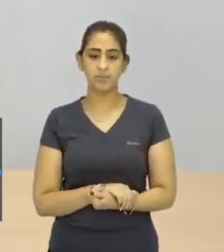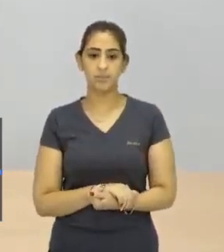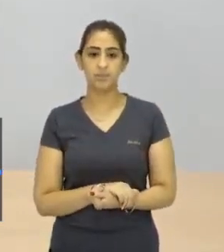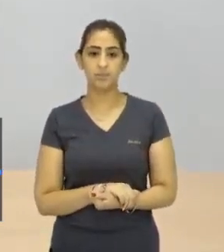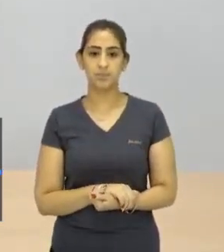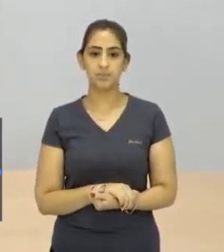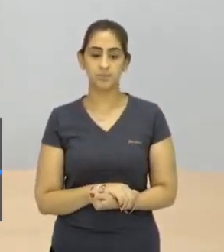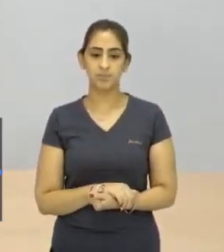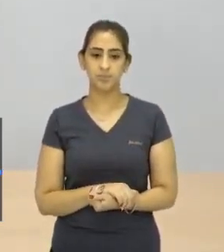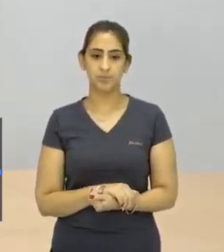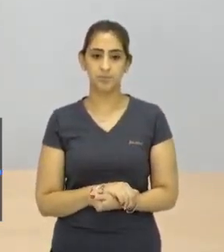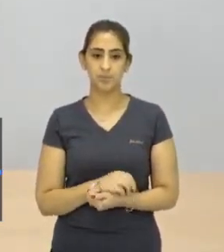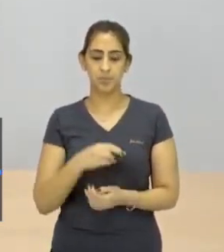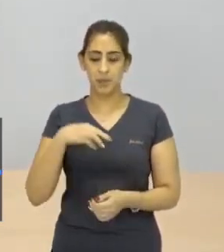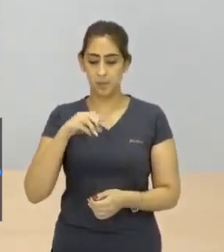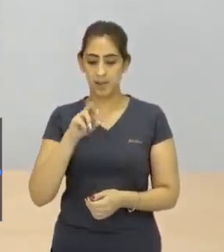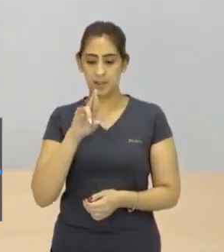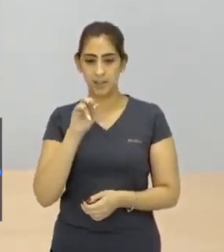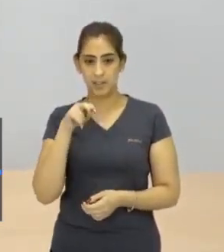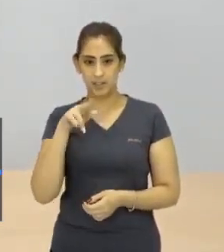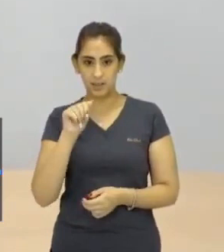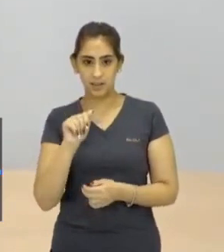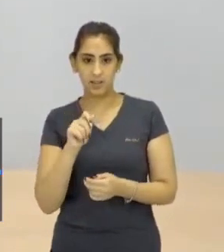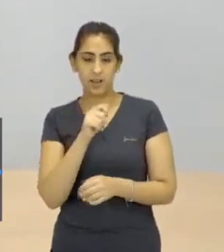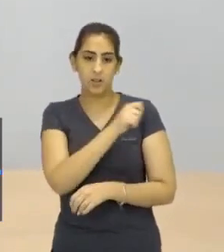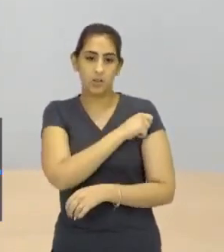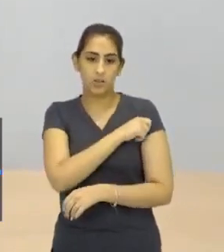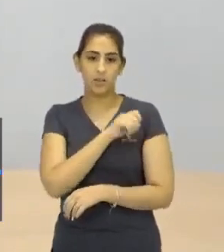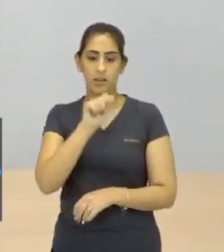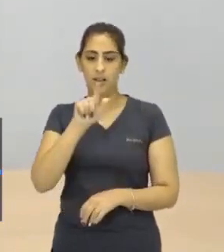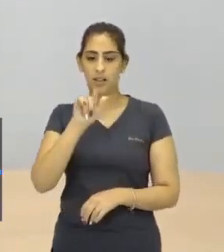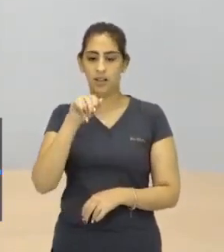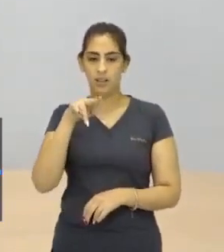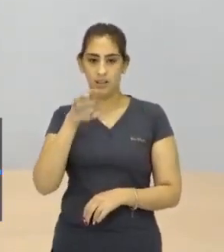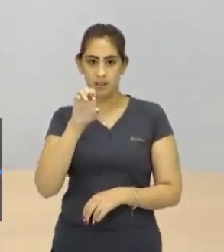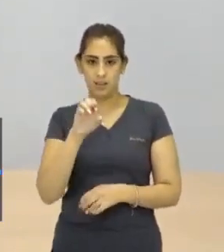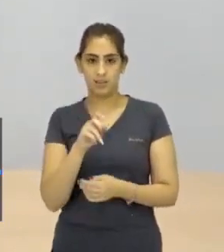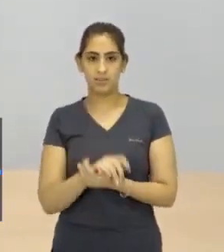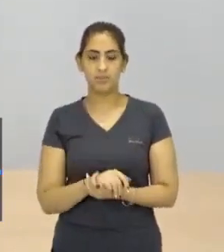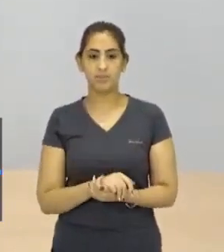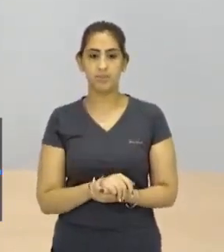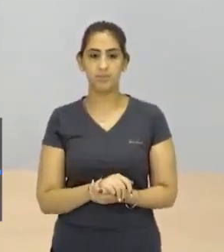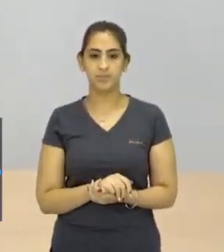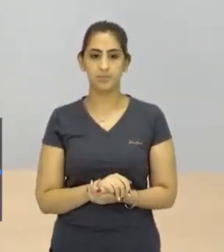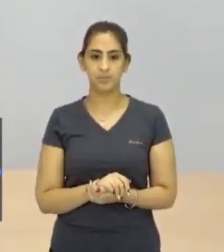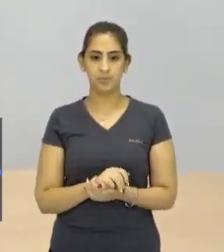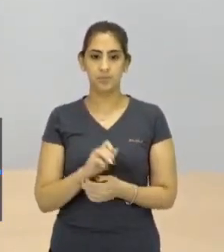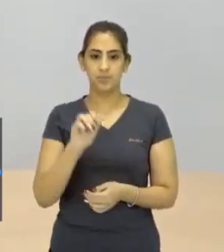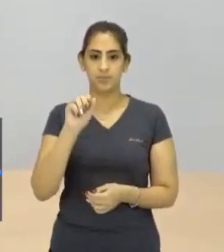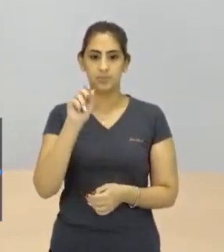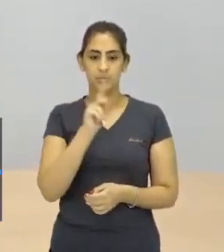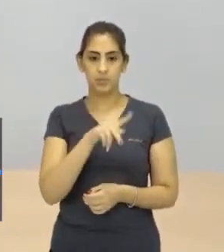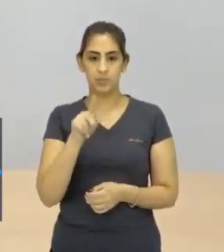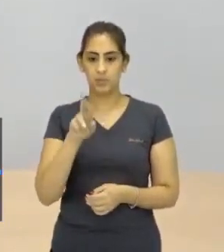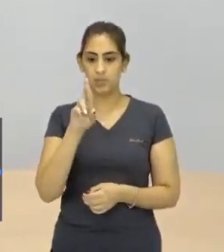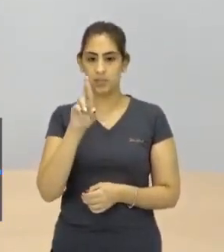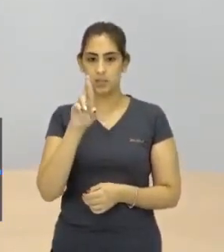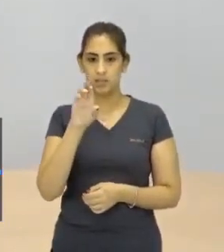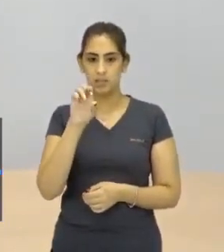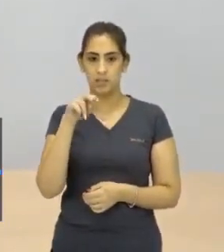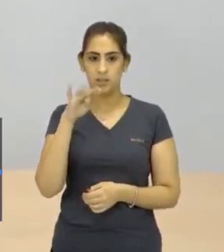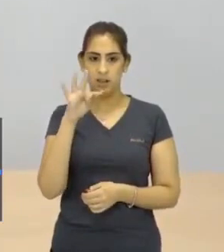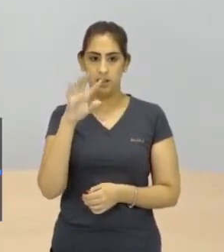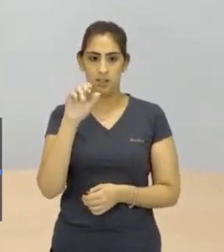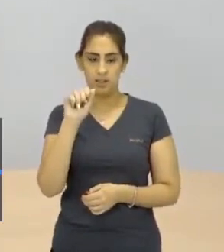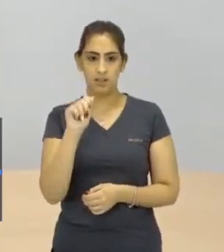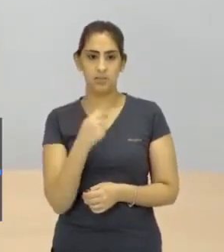para Mariana, aluna da professora Aline, para os alunos da professora Renata, da cidade de Galha, do primeiro